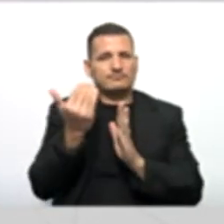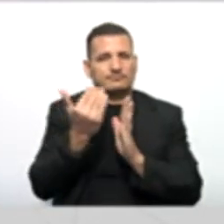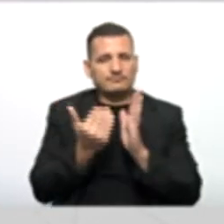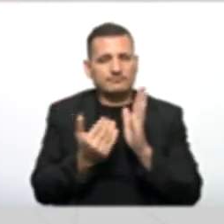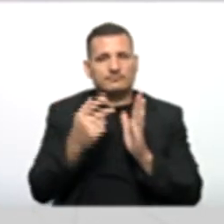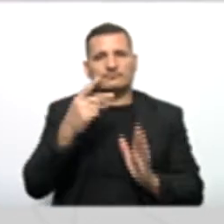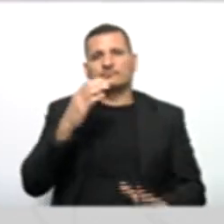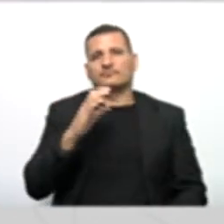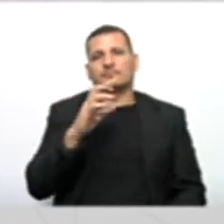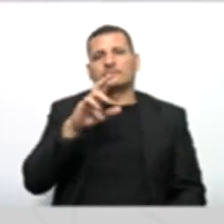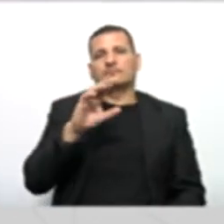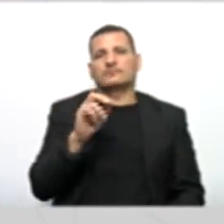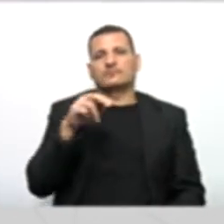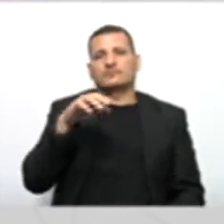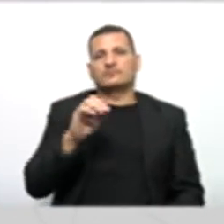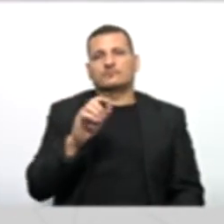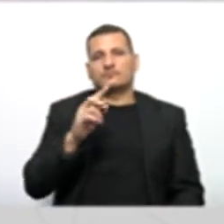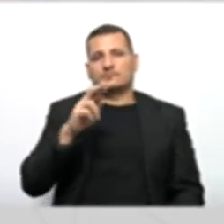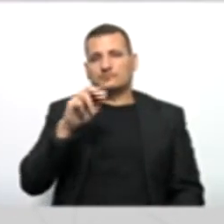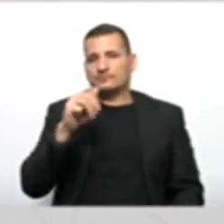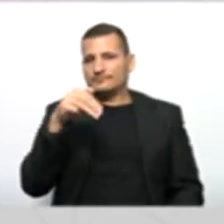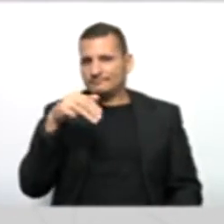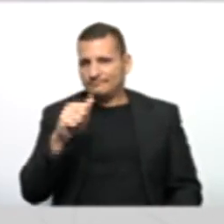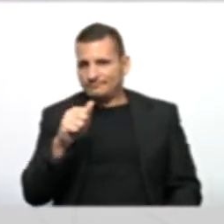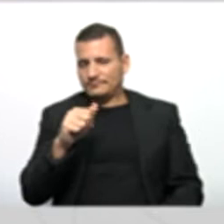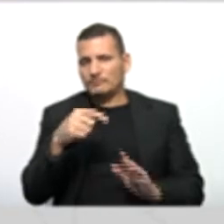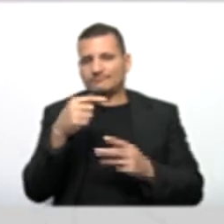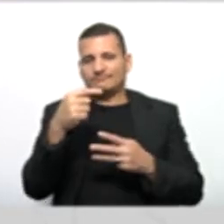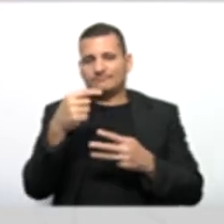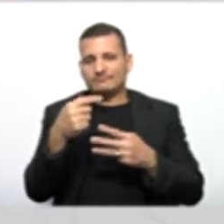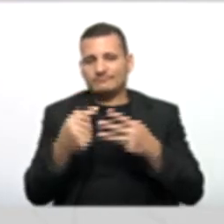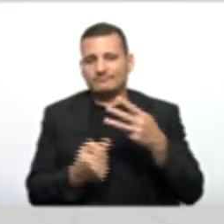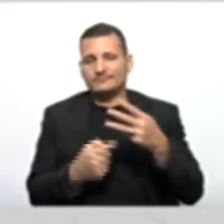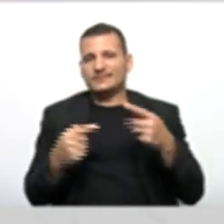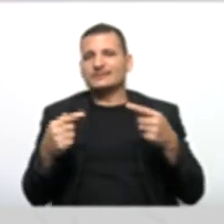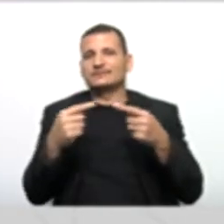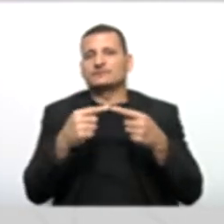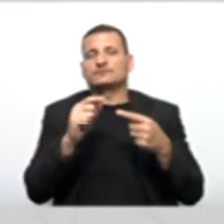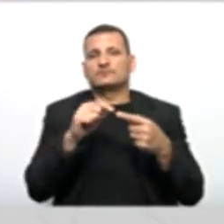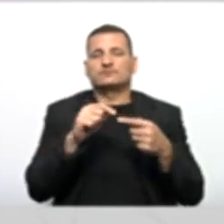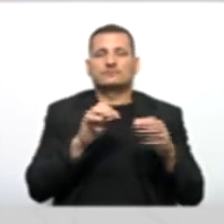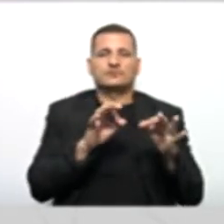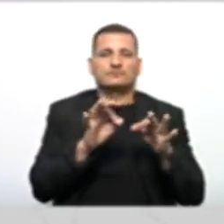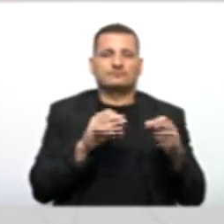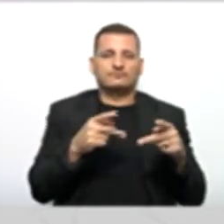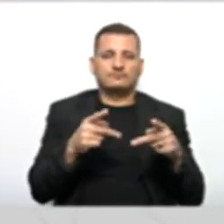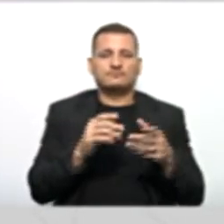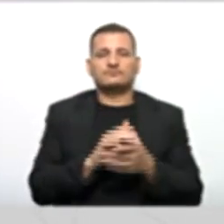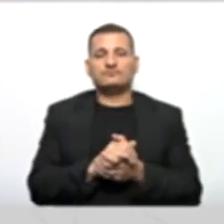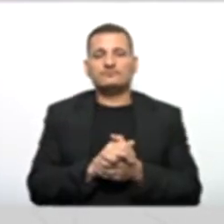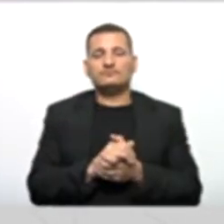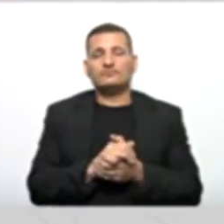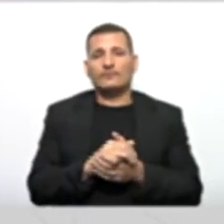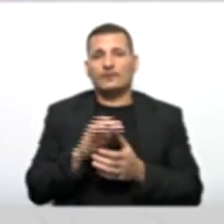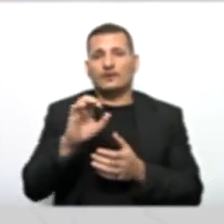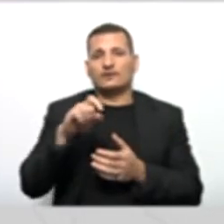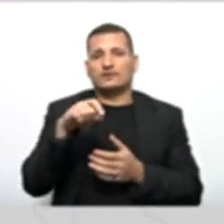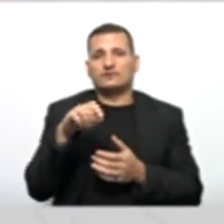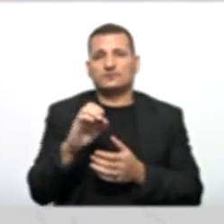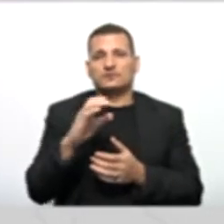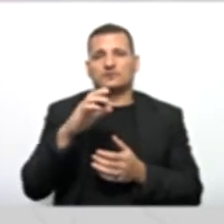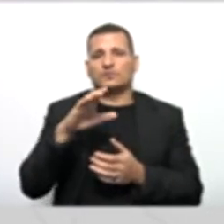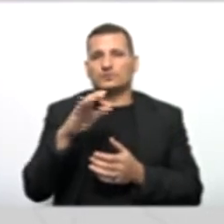Essa parte aqui está diretamente ligada com o planejamento do nosso projeto. Execução dos trabalhos.